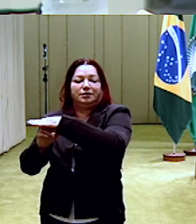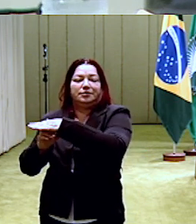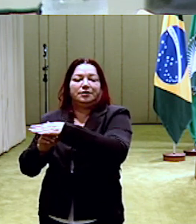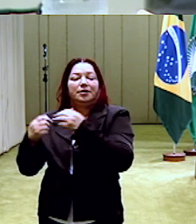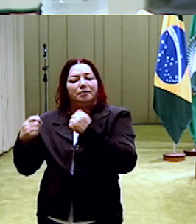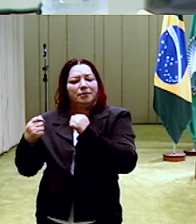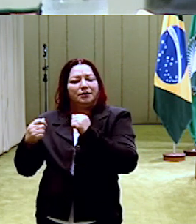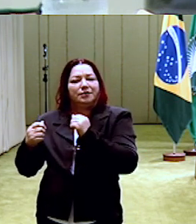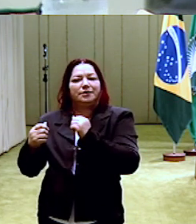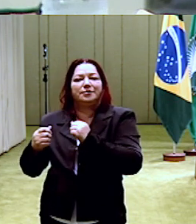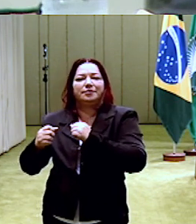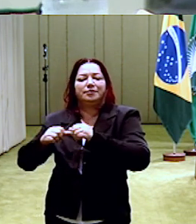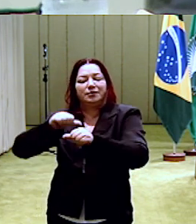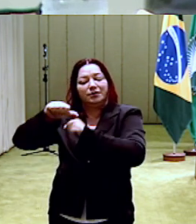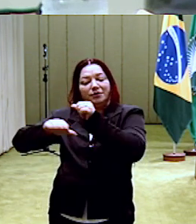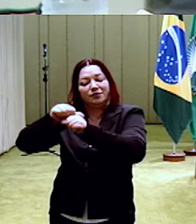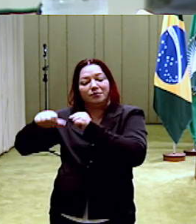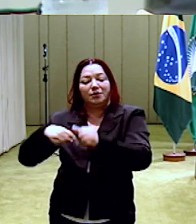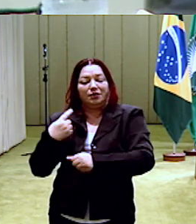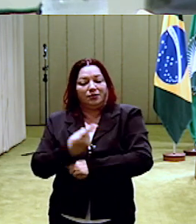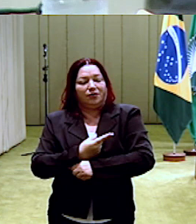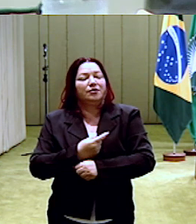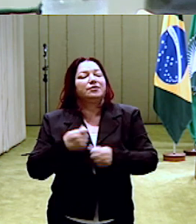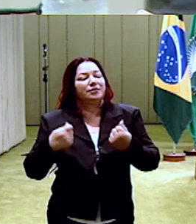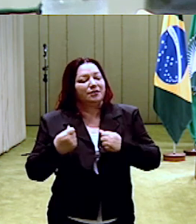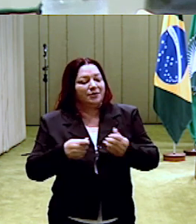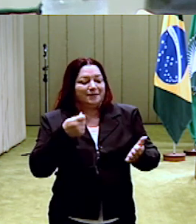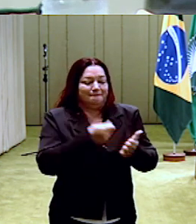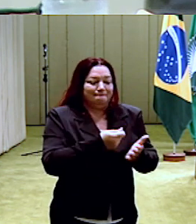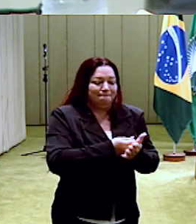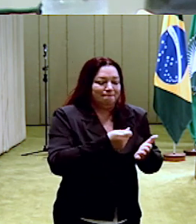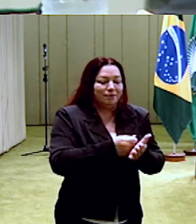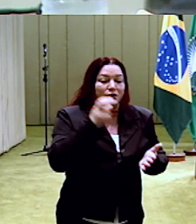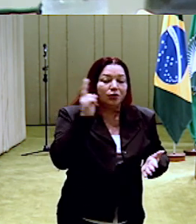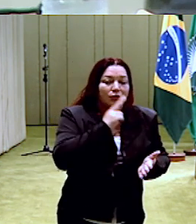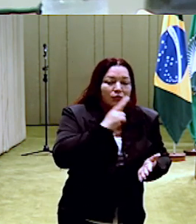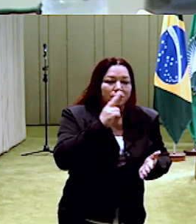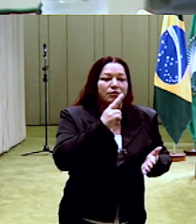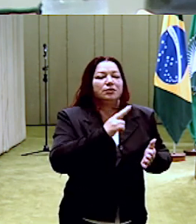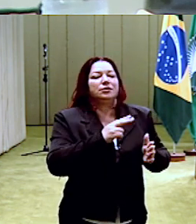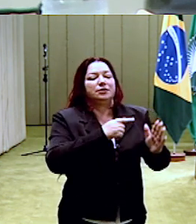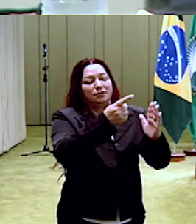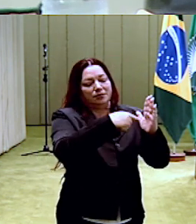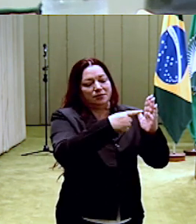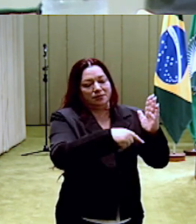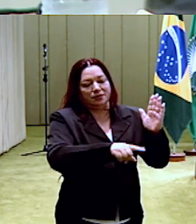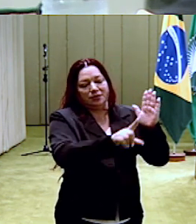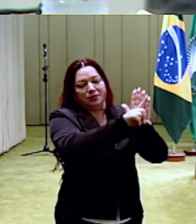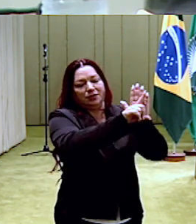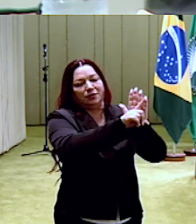demonstram que é preciso ir além e transformam a nossa necessidade em algo mais urgente de pensar a regulação e